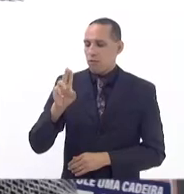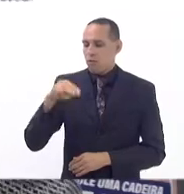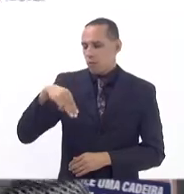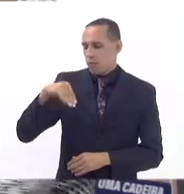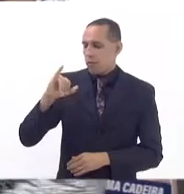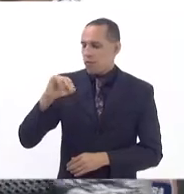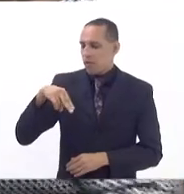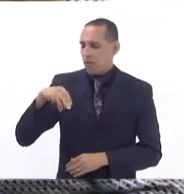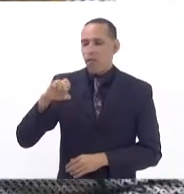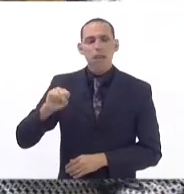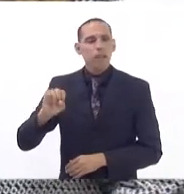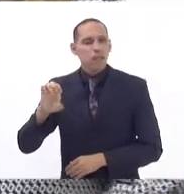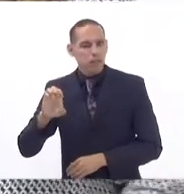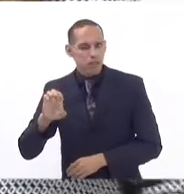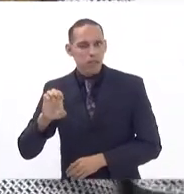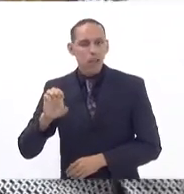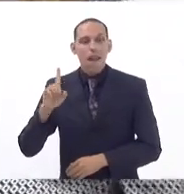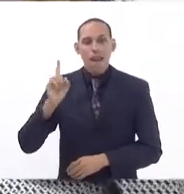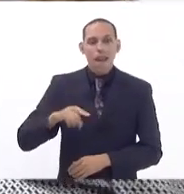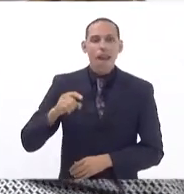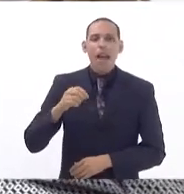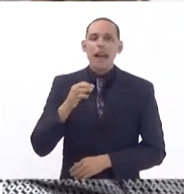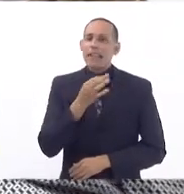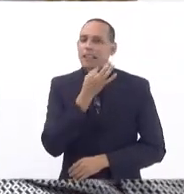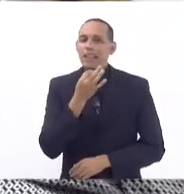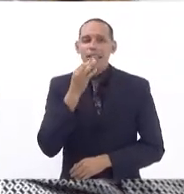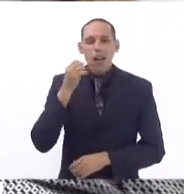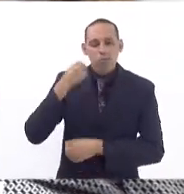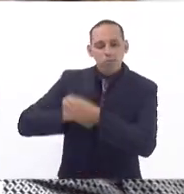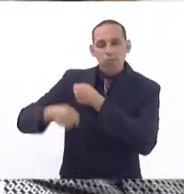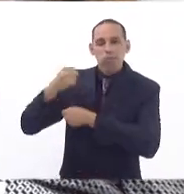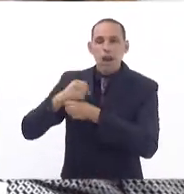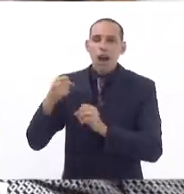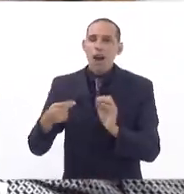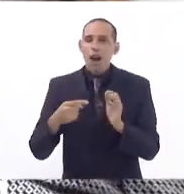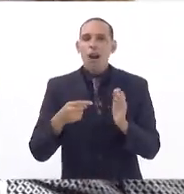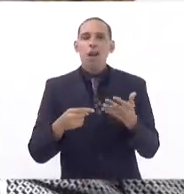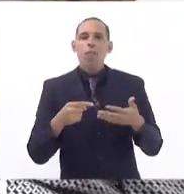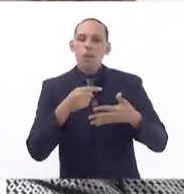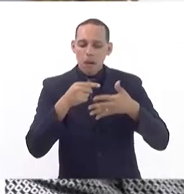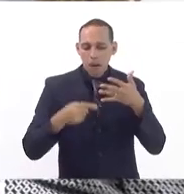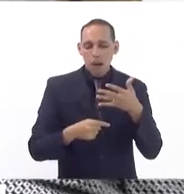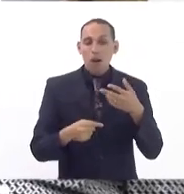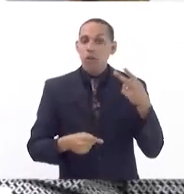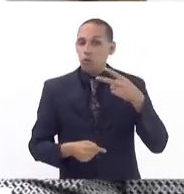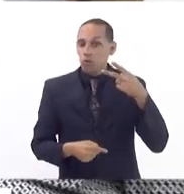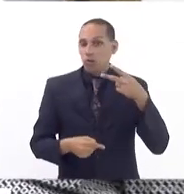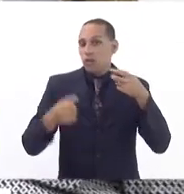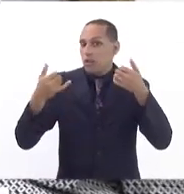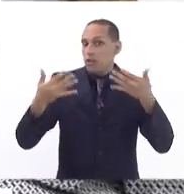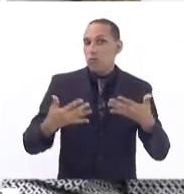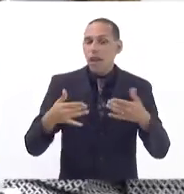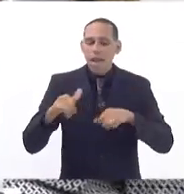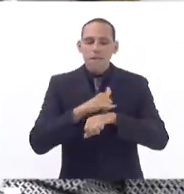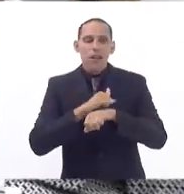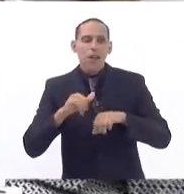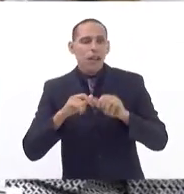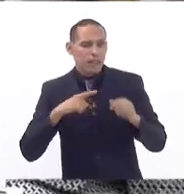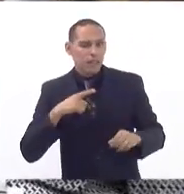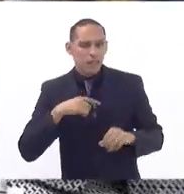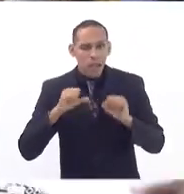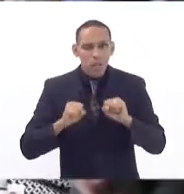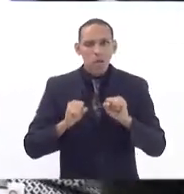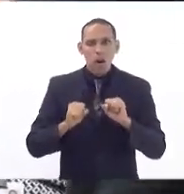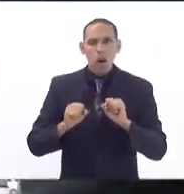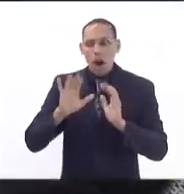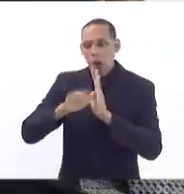distribuir para os senhores onde o ponto dois fala sobre como estabelecer estratégias né eficientes para lidar com a questão foi